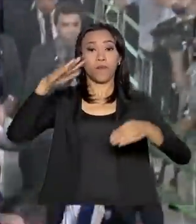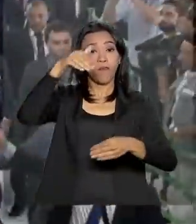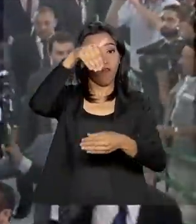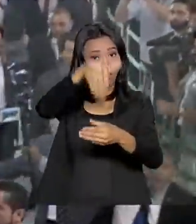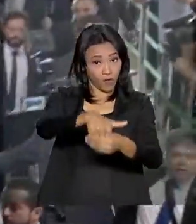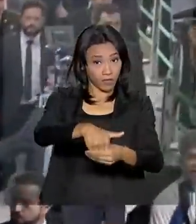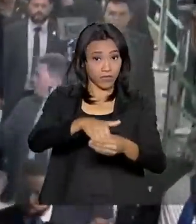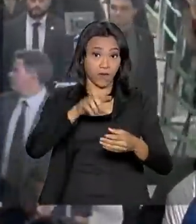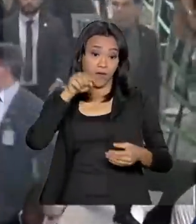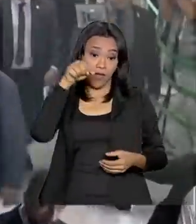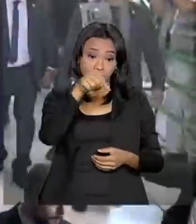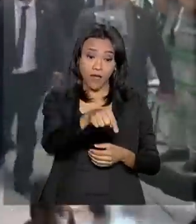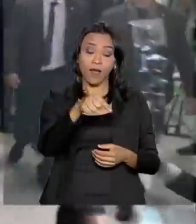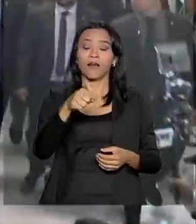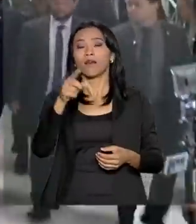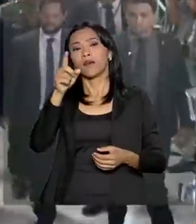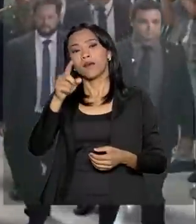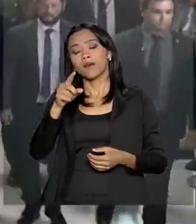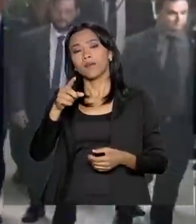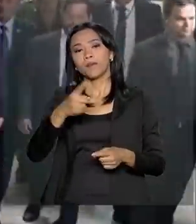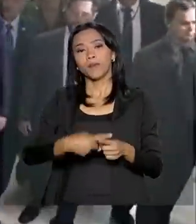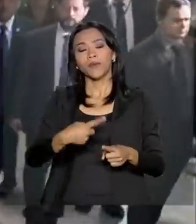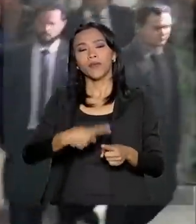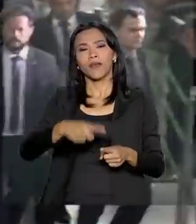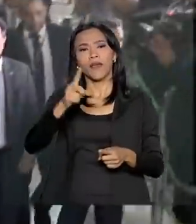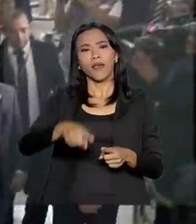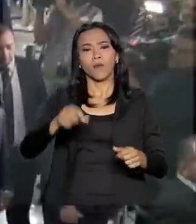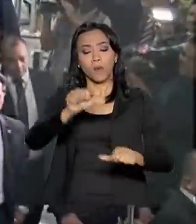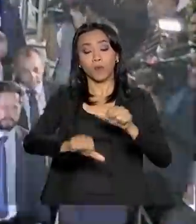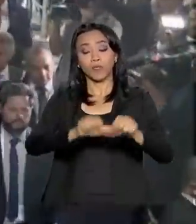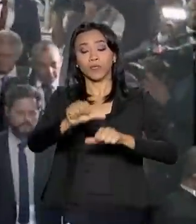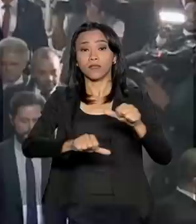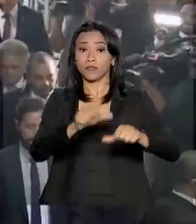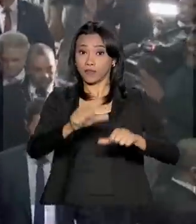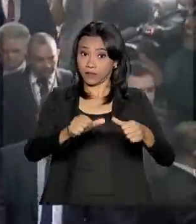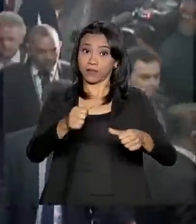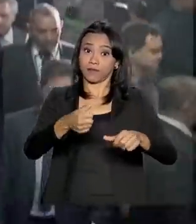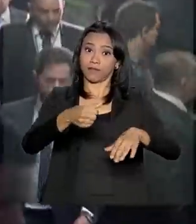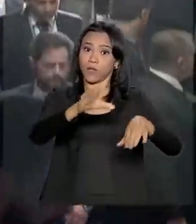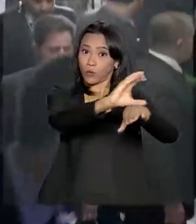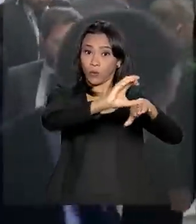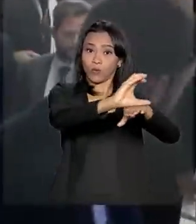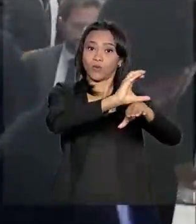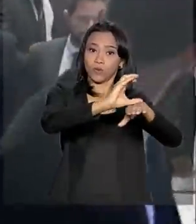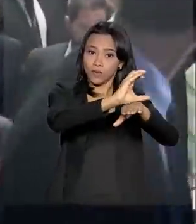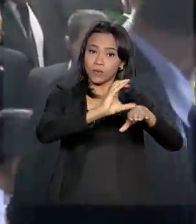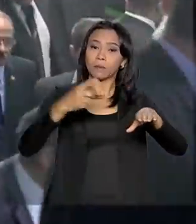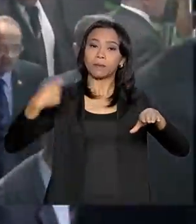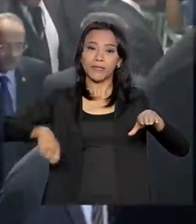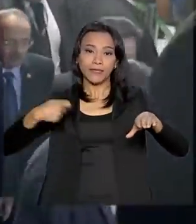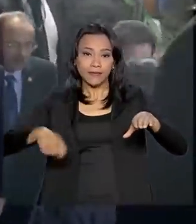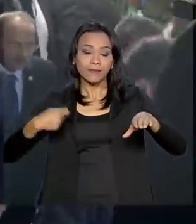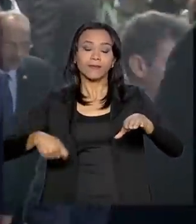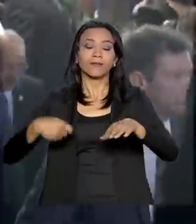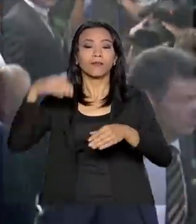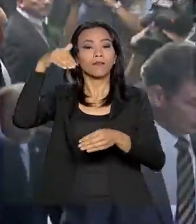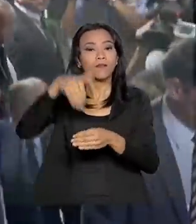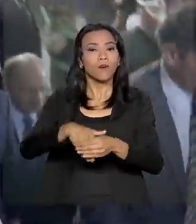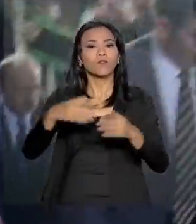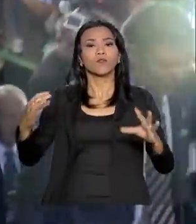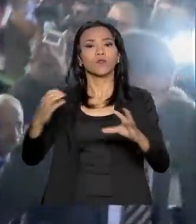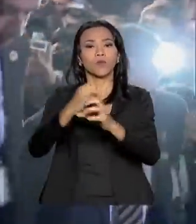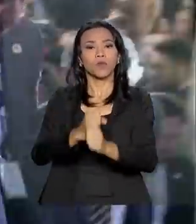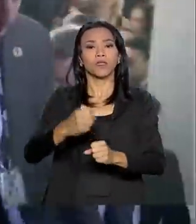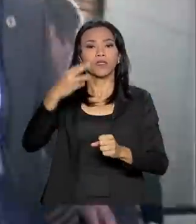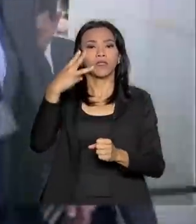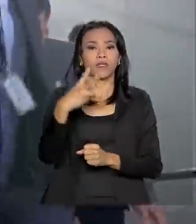votação em plenário, por ser uma mudança na Constituição, ela precisa de votos de